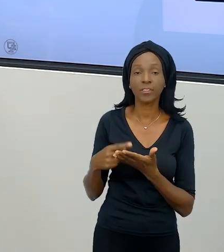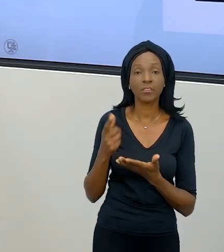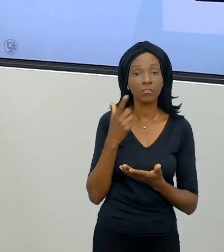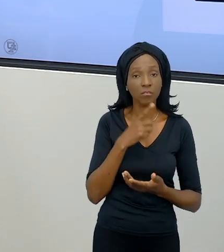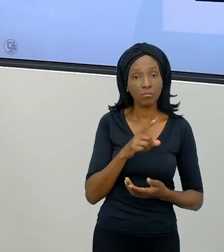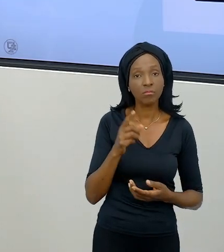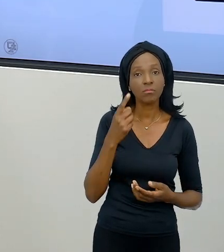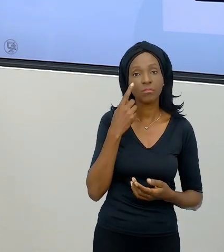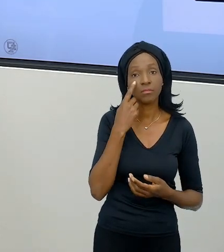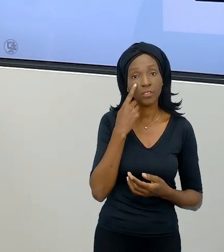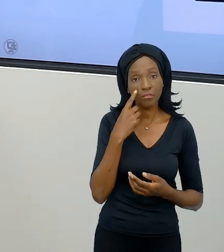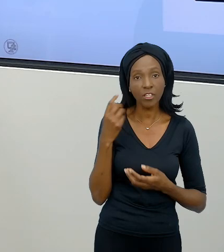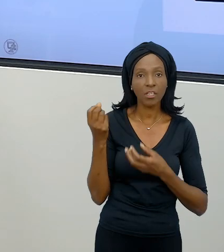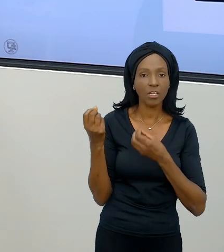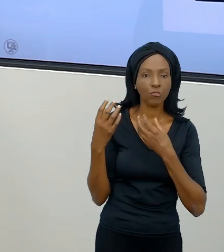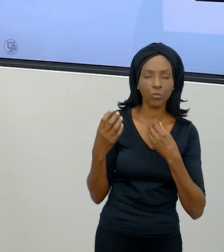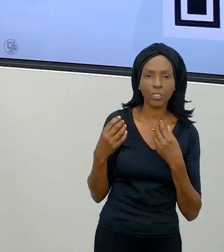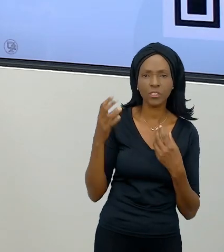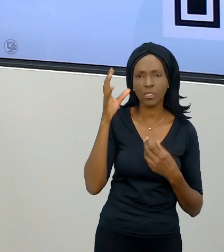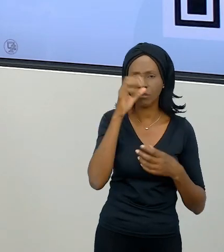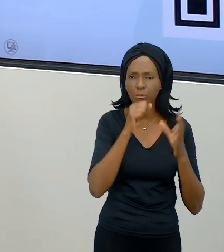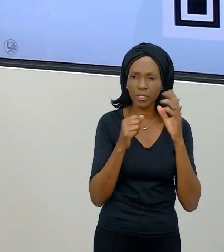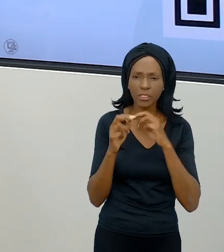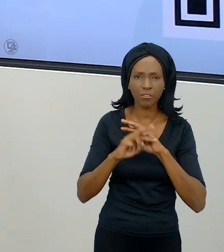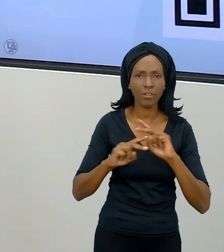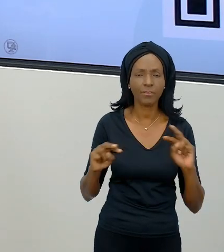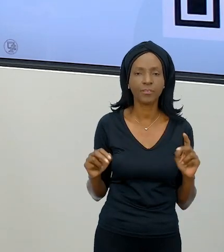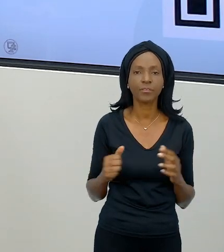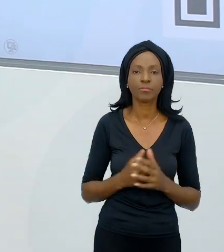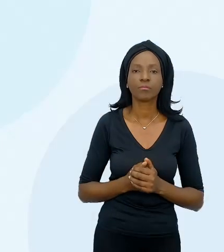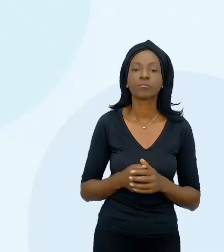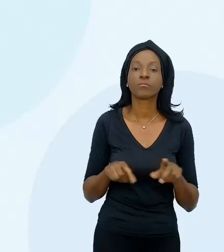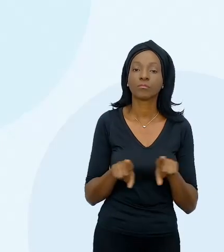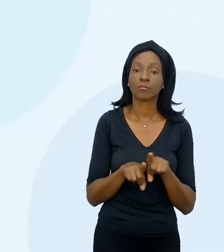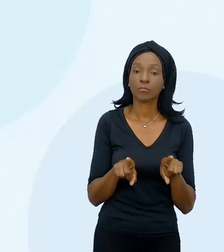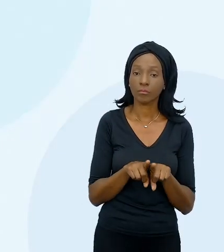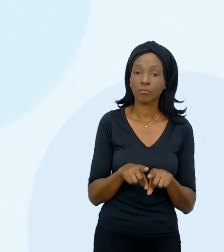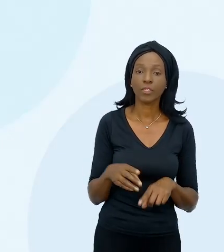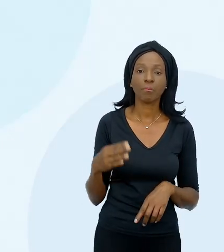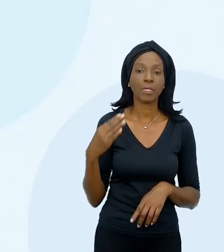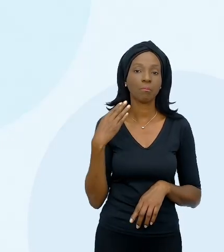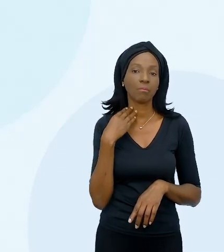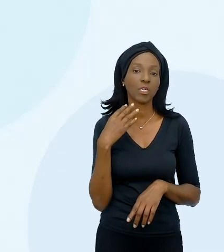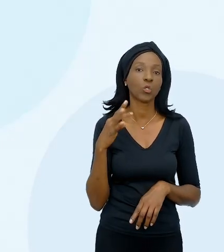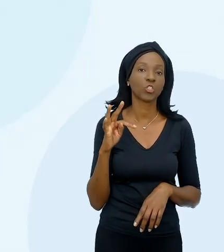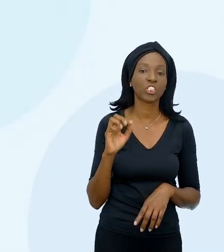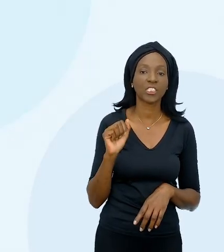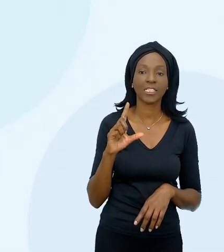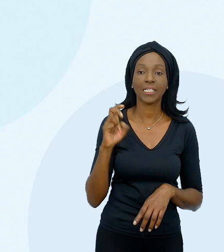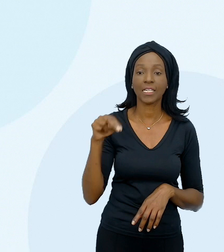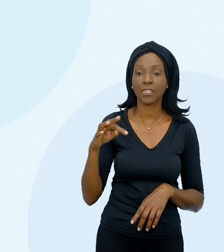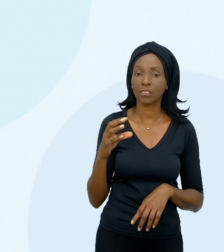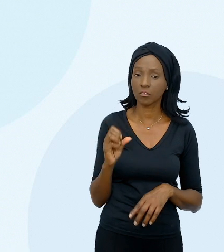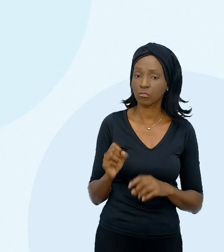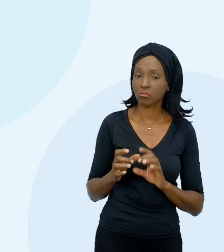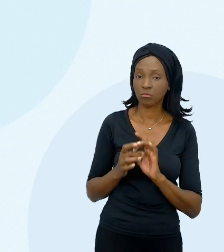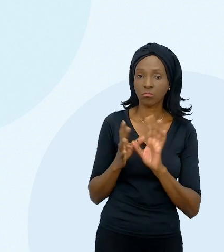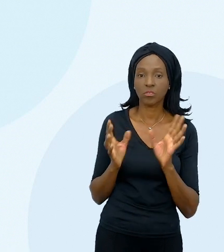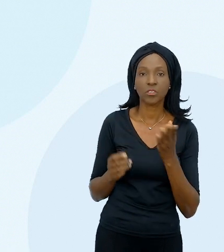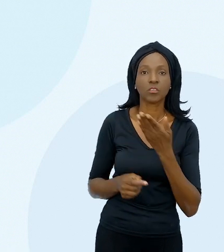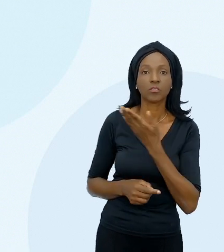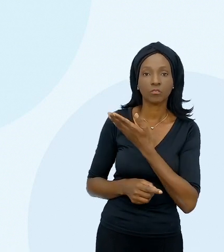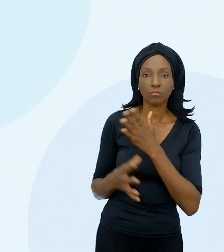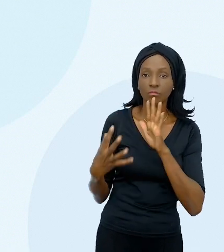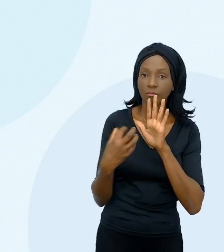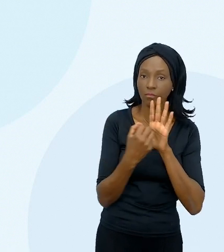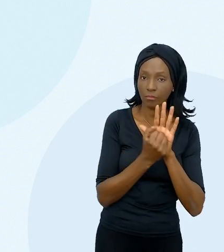ter essa informação, tá? Temos também o banco de talentos, tá, que está aberto, então faça o seu